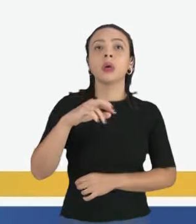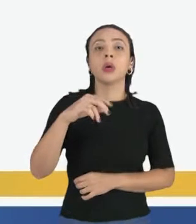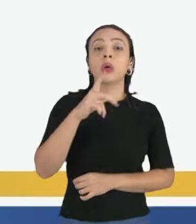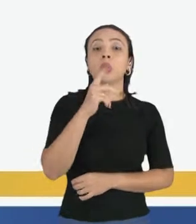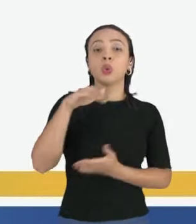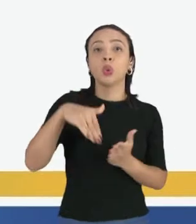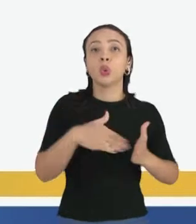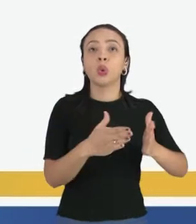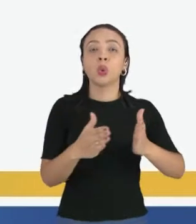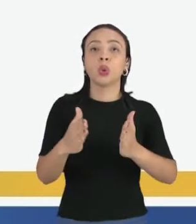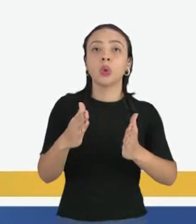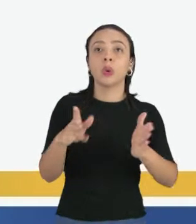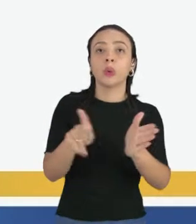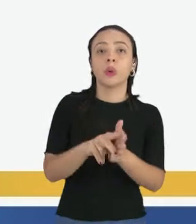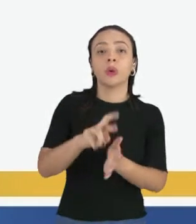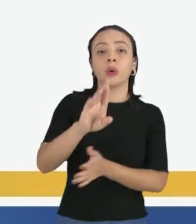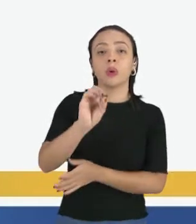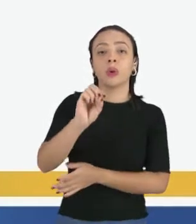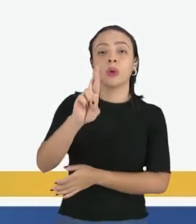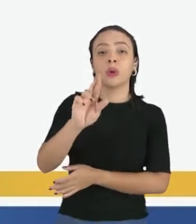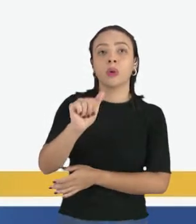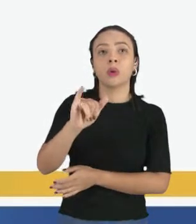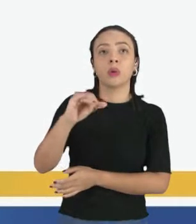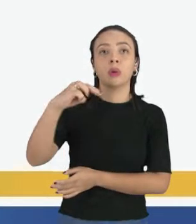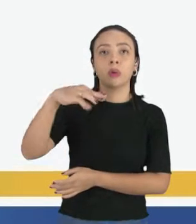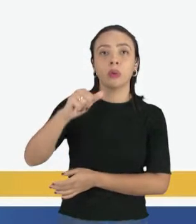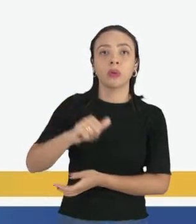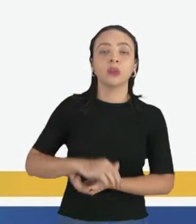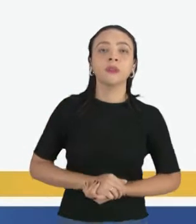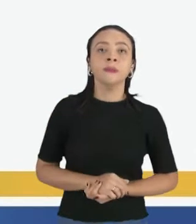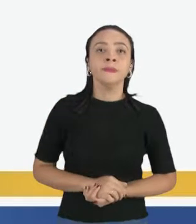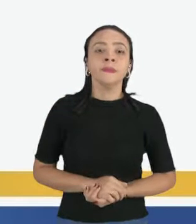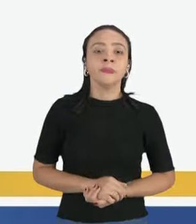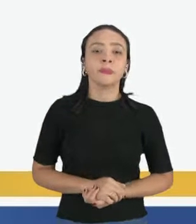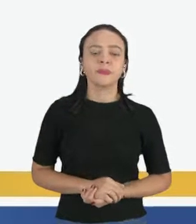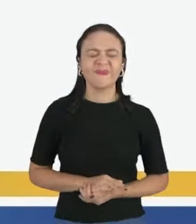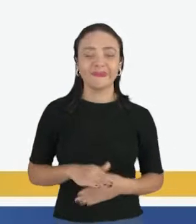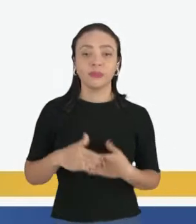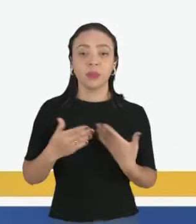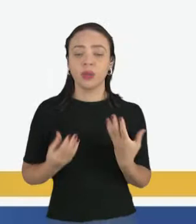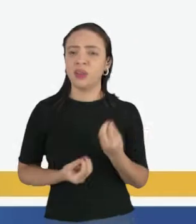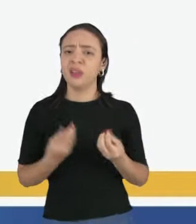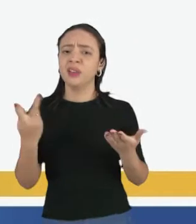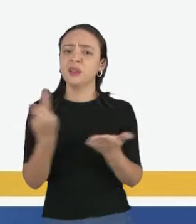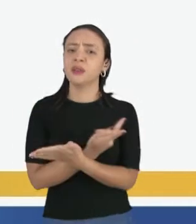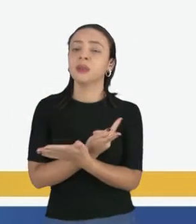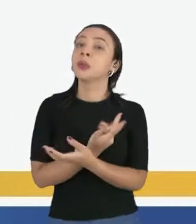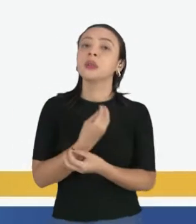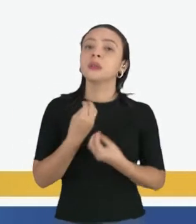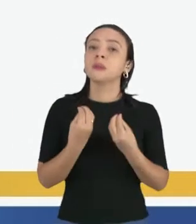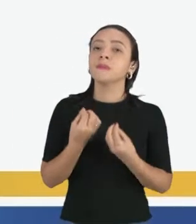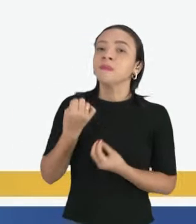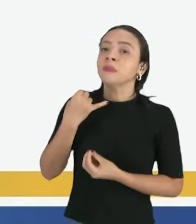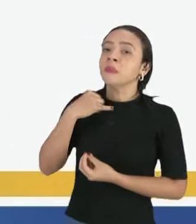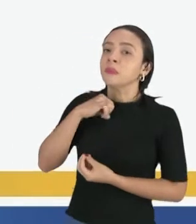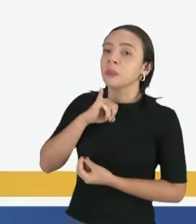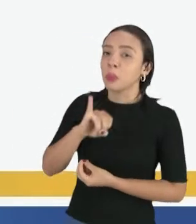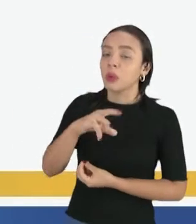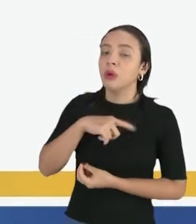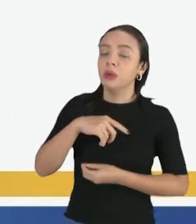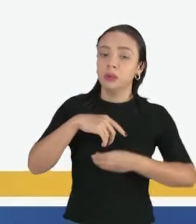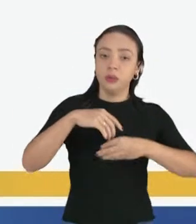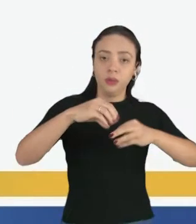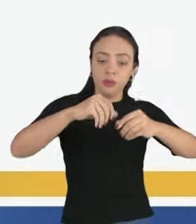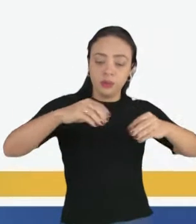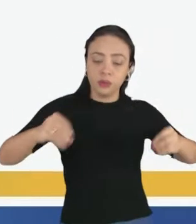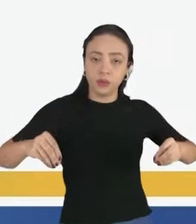em Roraima. Foto de Daniel Marenco. Então veja o que acontece aí se você tiver uma terra